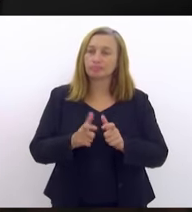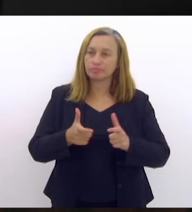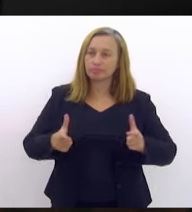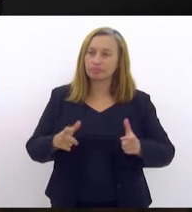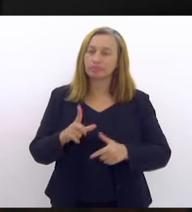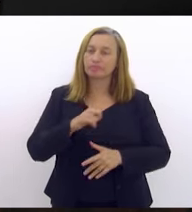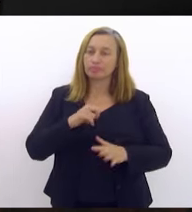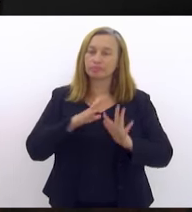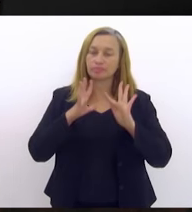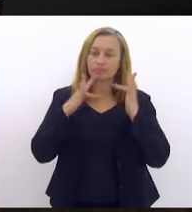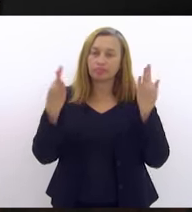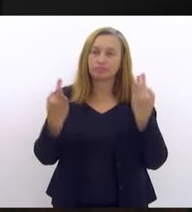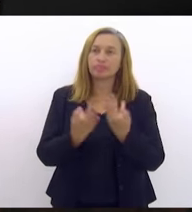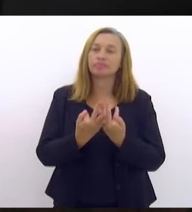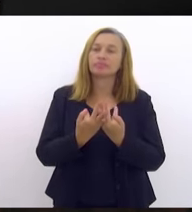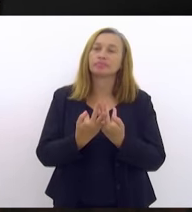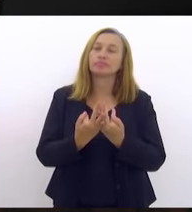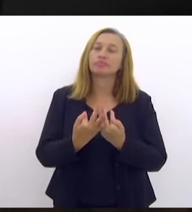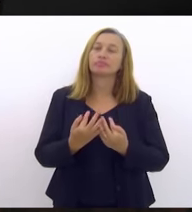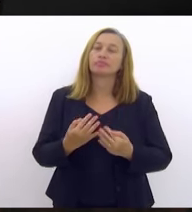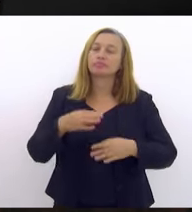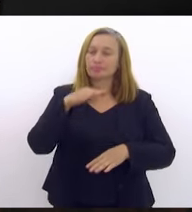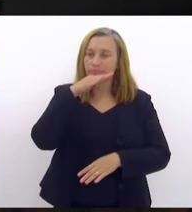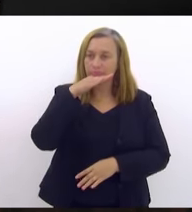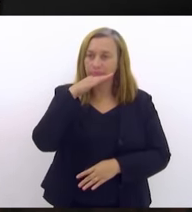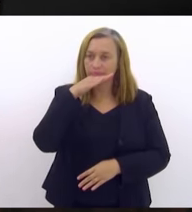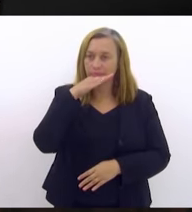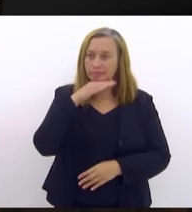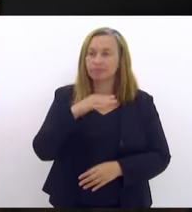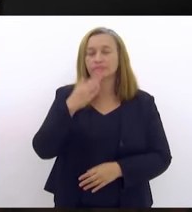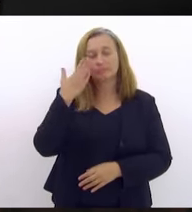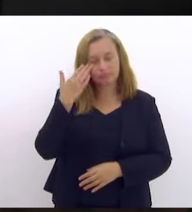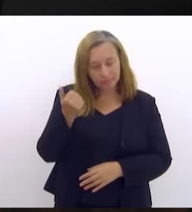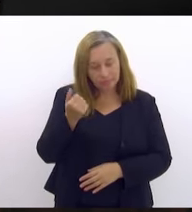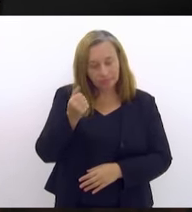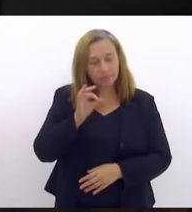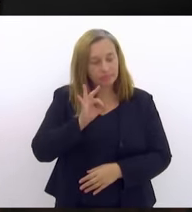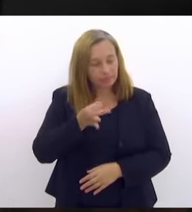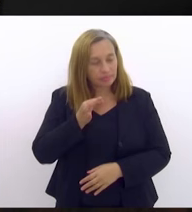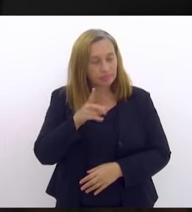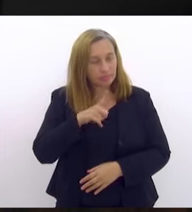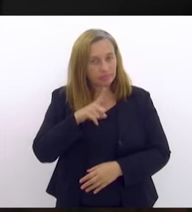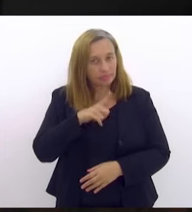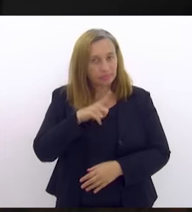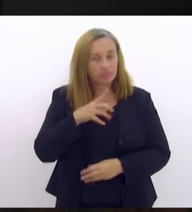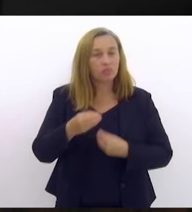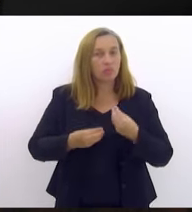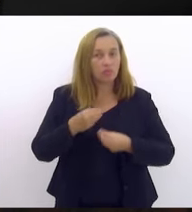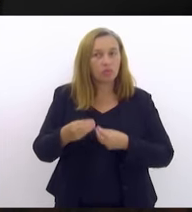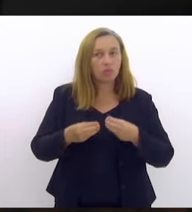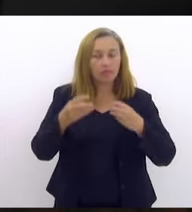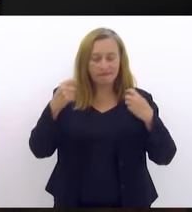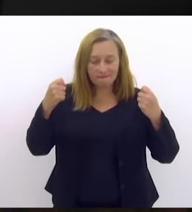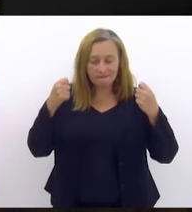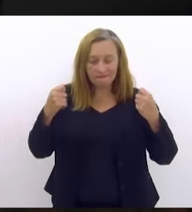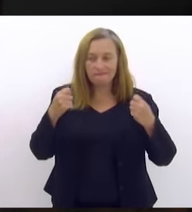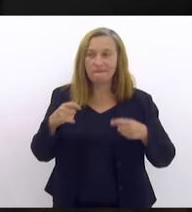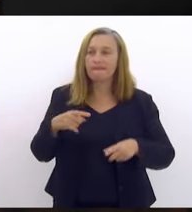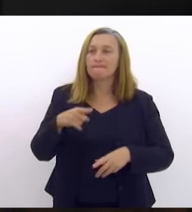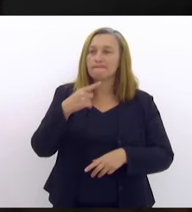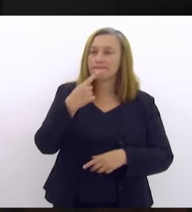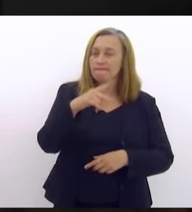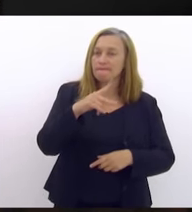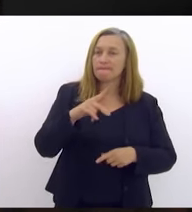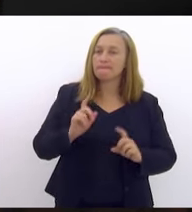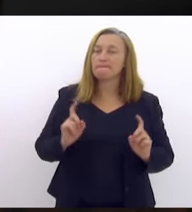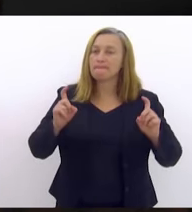e sua família têm por nossa Mangaratiba. E eu tenho certeza como eles torcem para que o seu